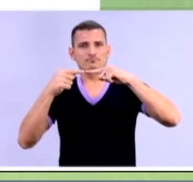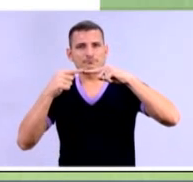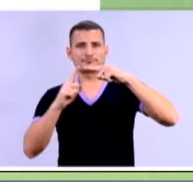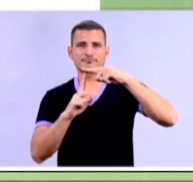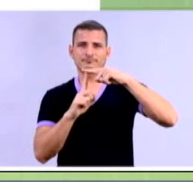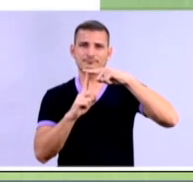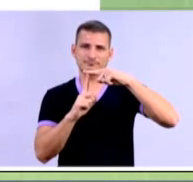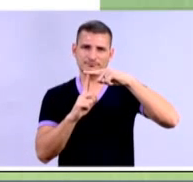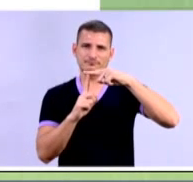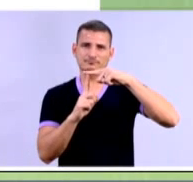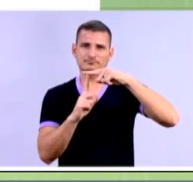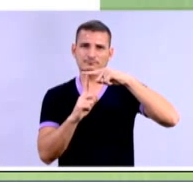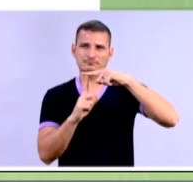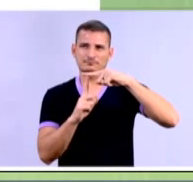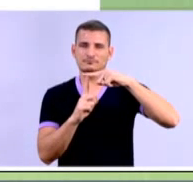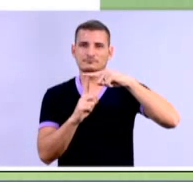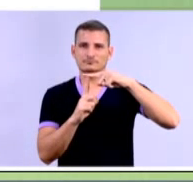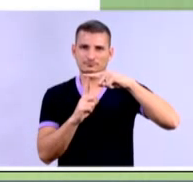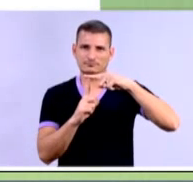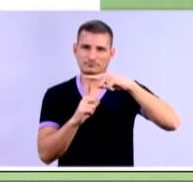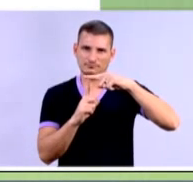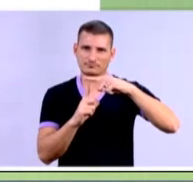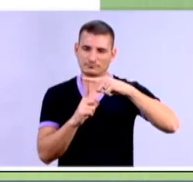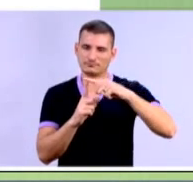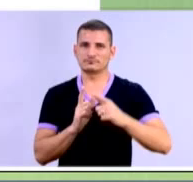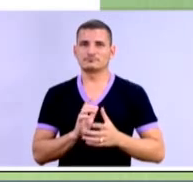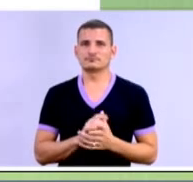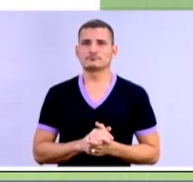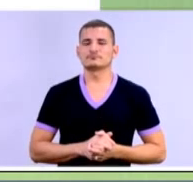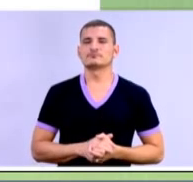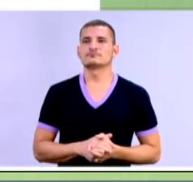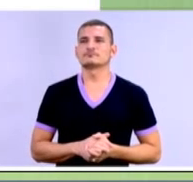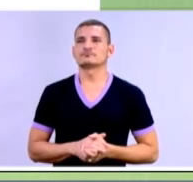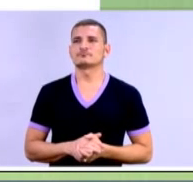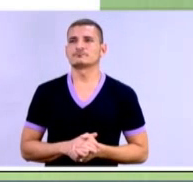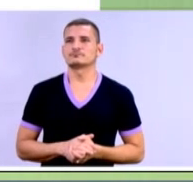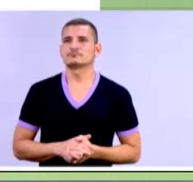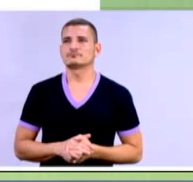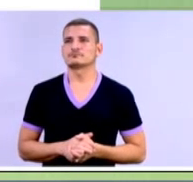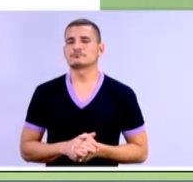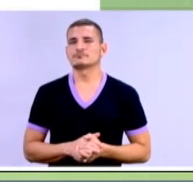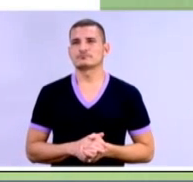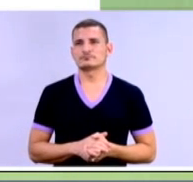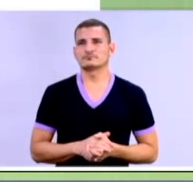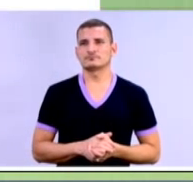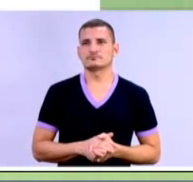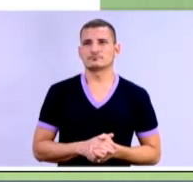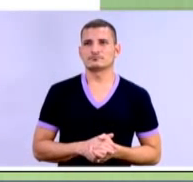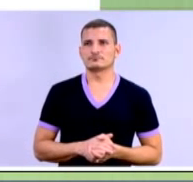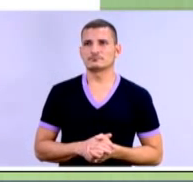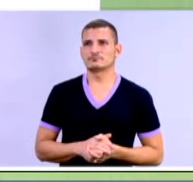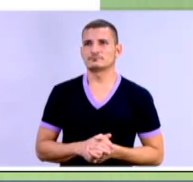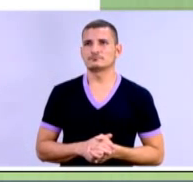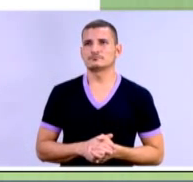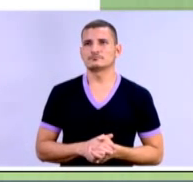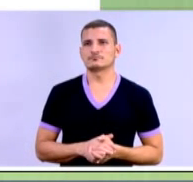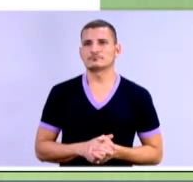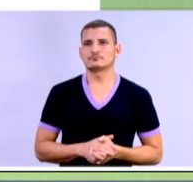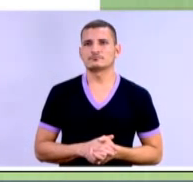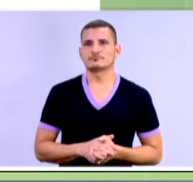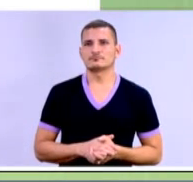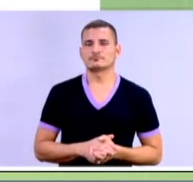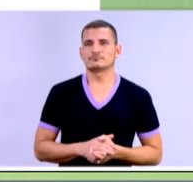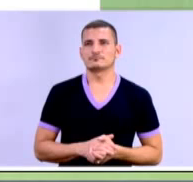na rede, mais complexa fica, porque você enche de um monte de conectorização, correto? Então, basicamente, é